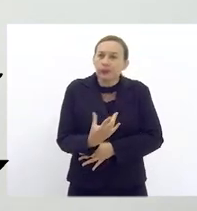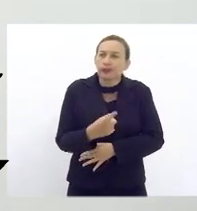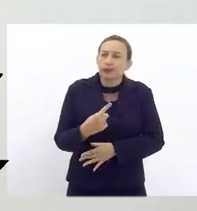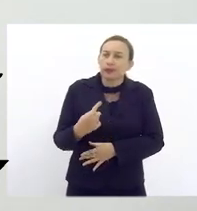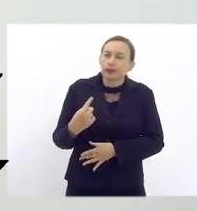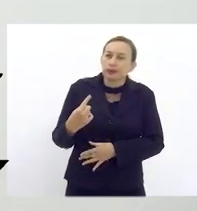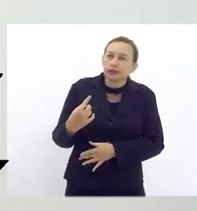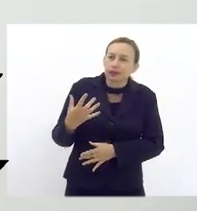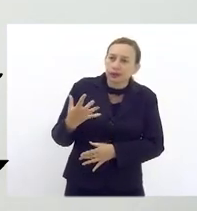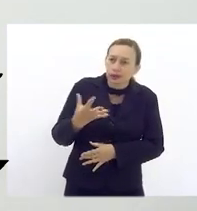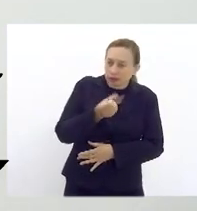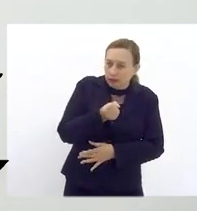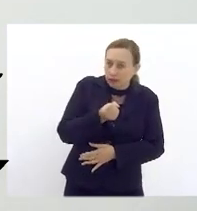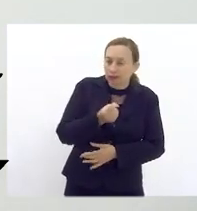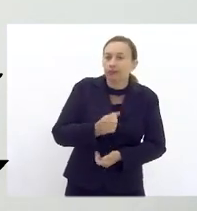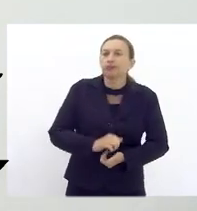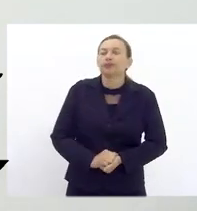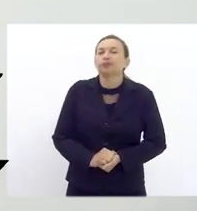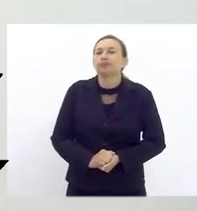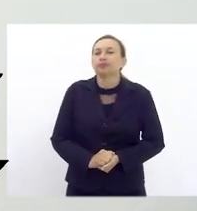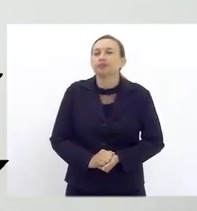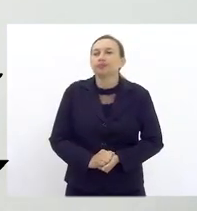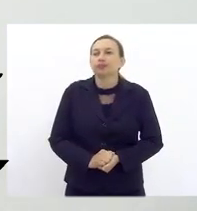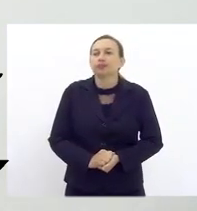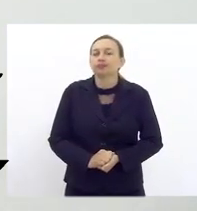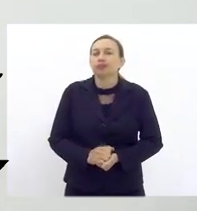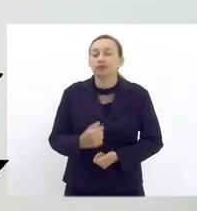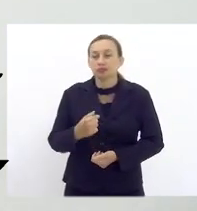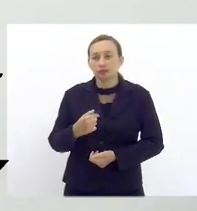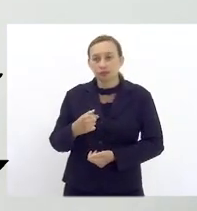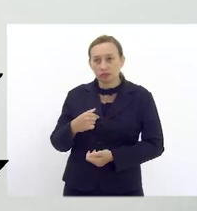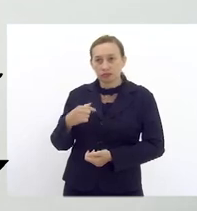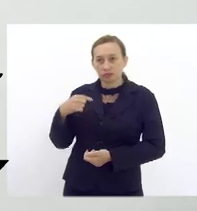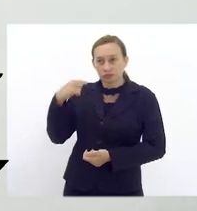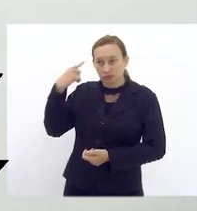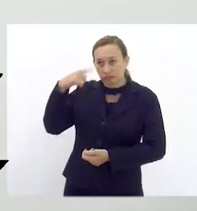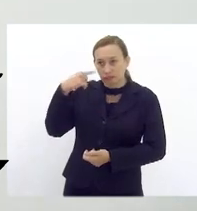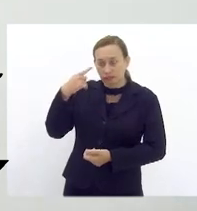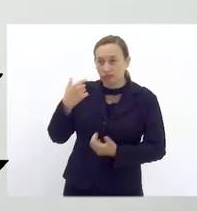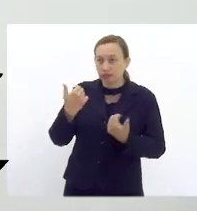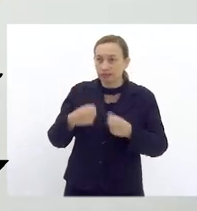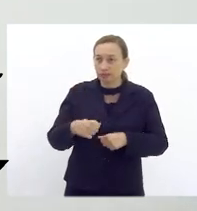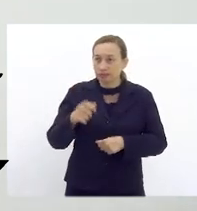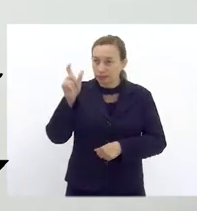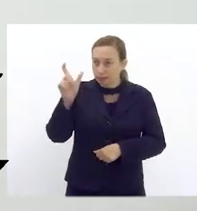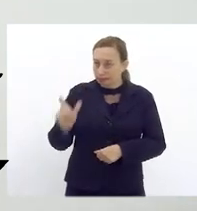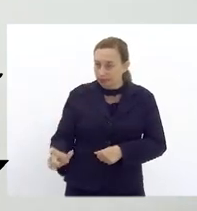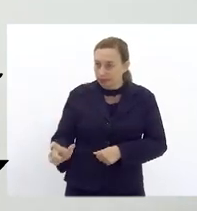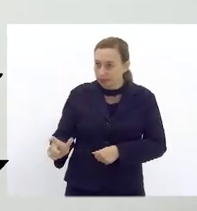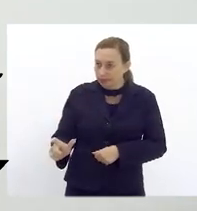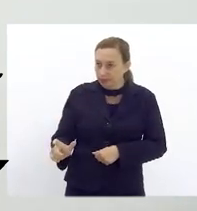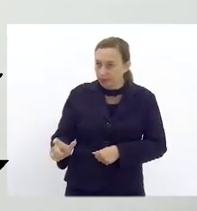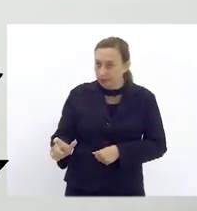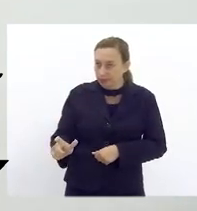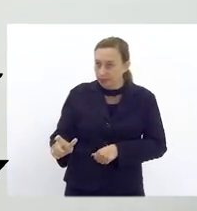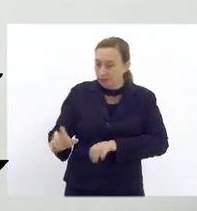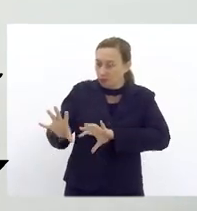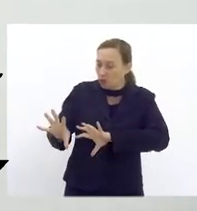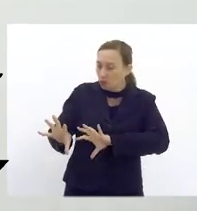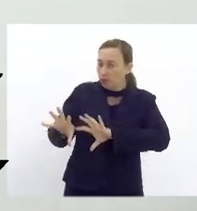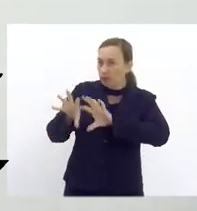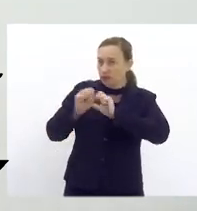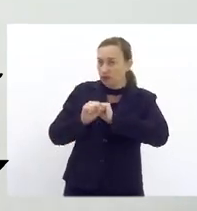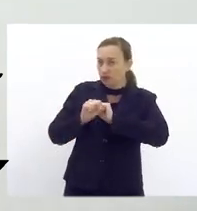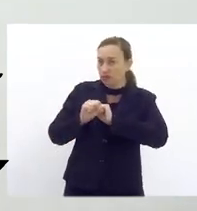nossa salvaguarda eu enquanto advogado eu tenho que ser uma pessoa que filtro que eu tenho